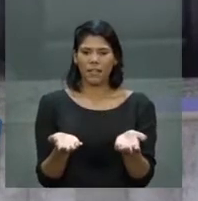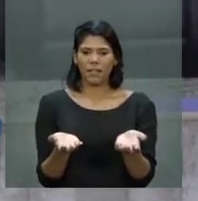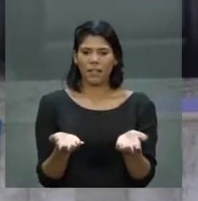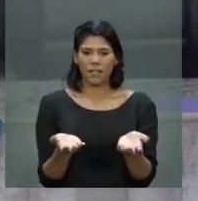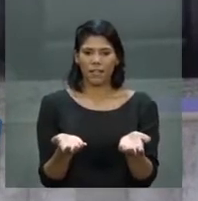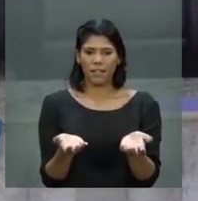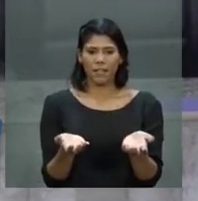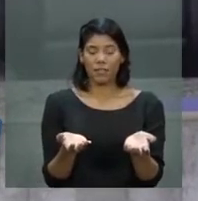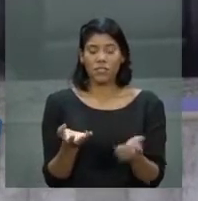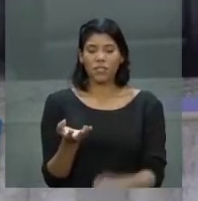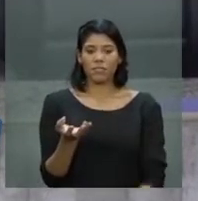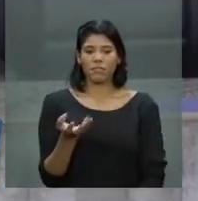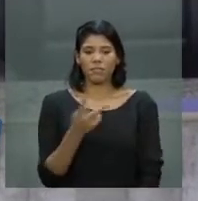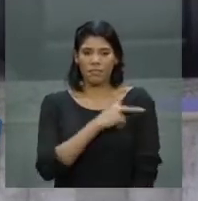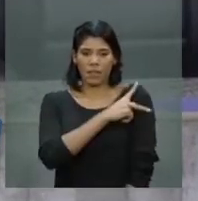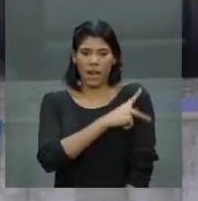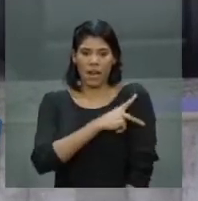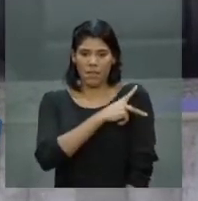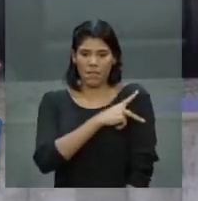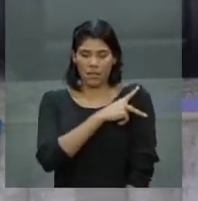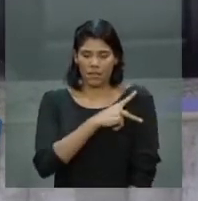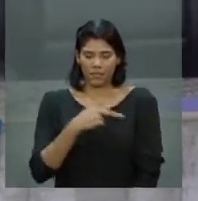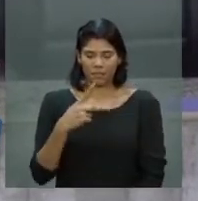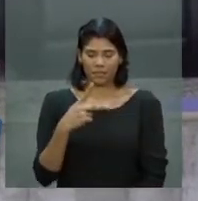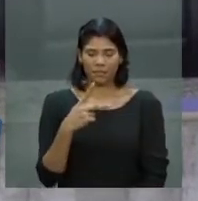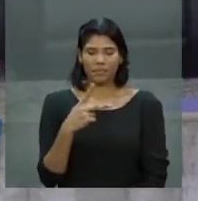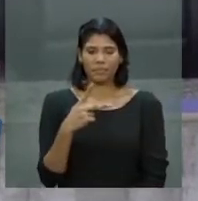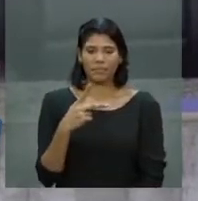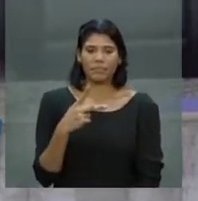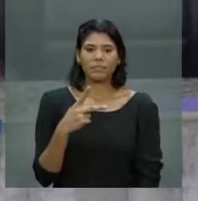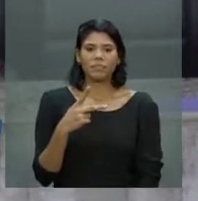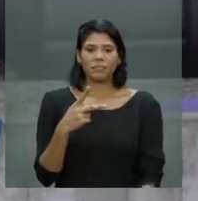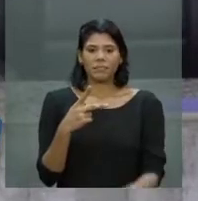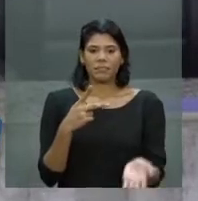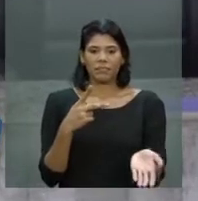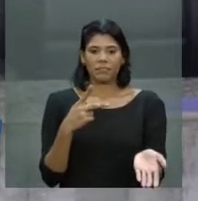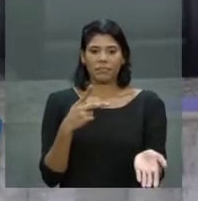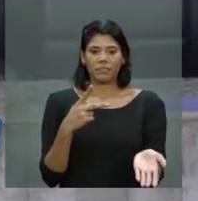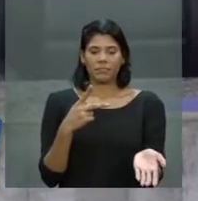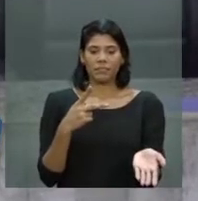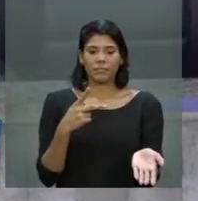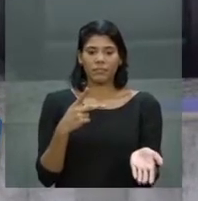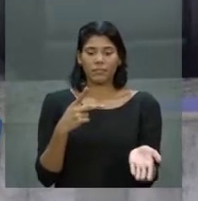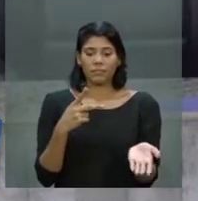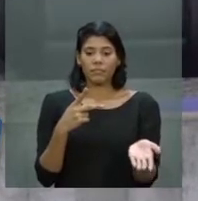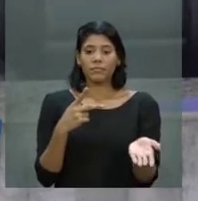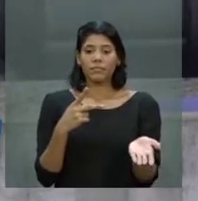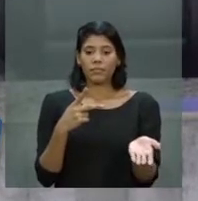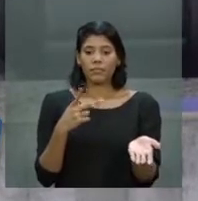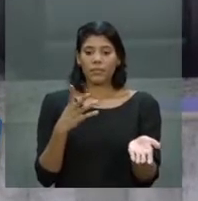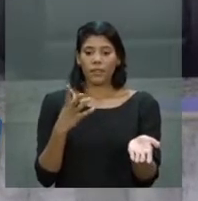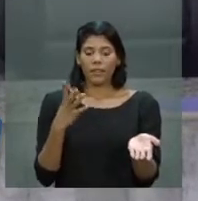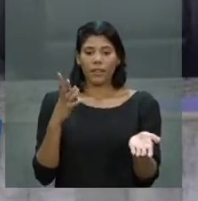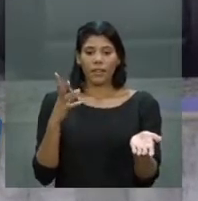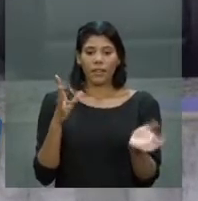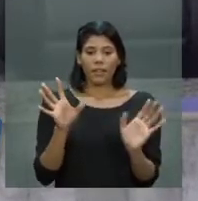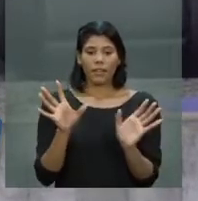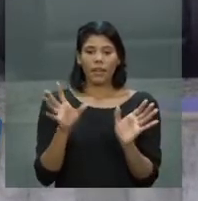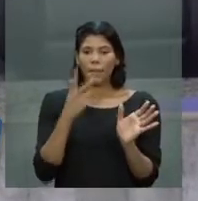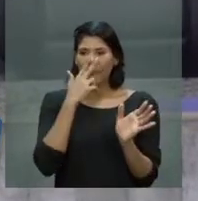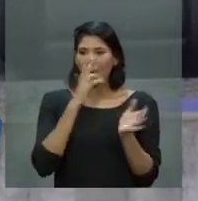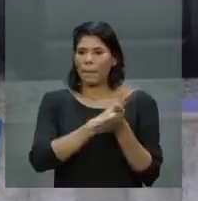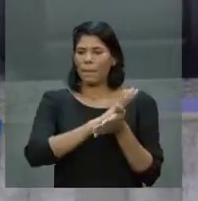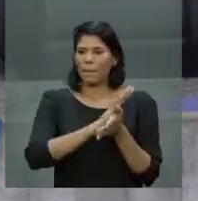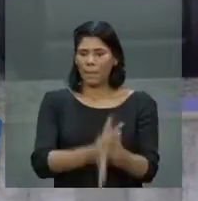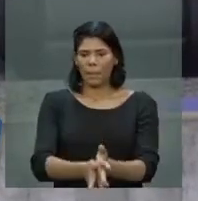Paulo, sabe, como parte... Se possível, deputado. Como parte, não é todo paulista, mas como parte da elite paulista, é